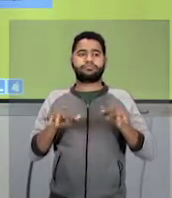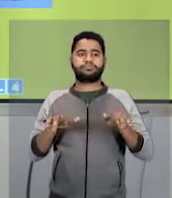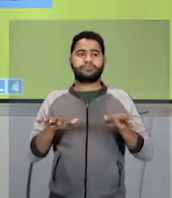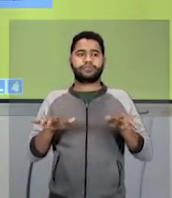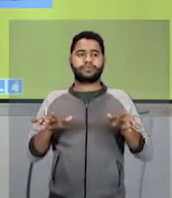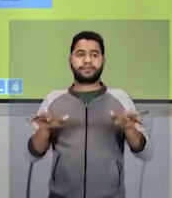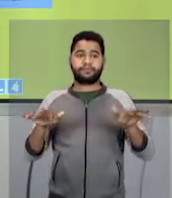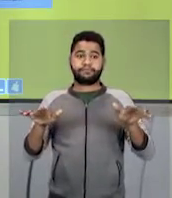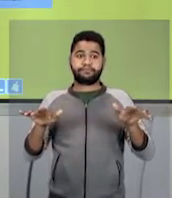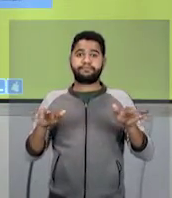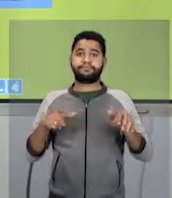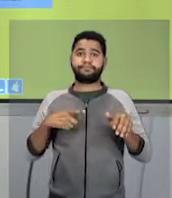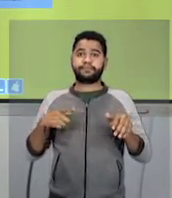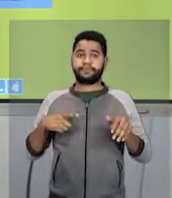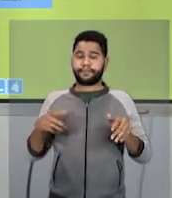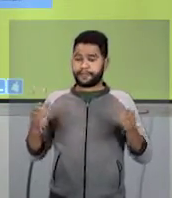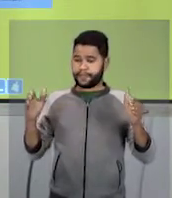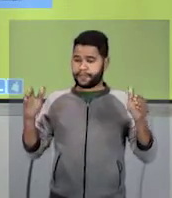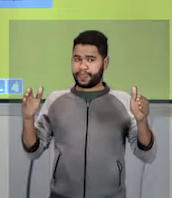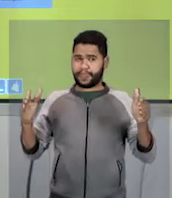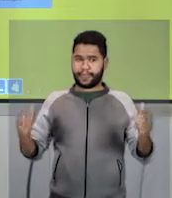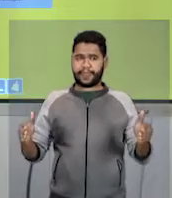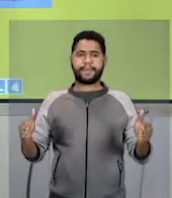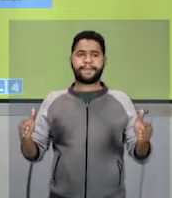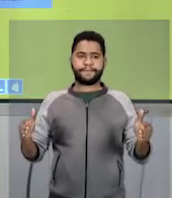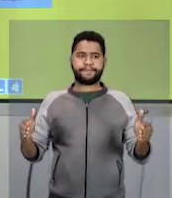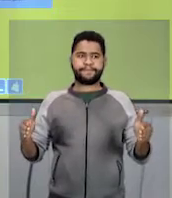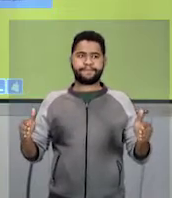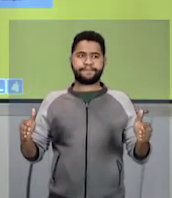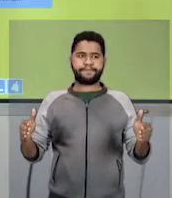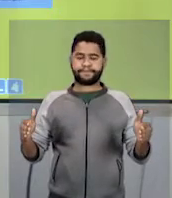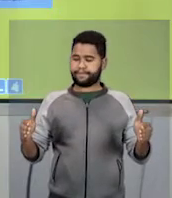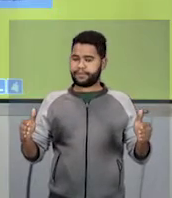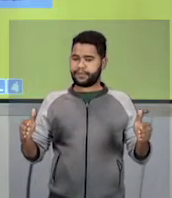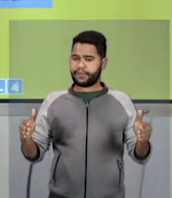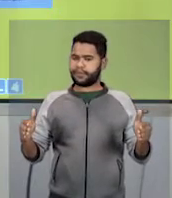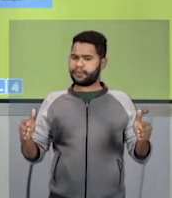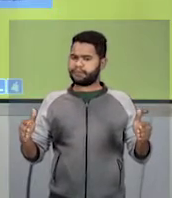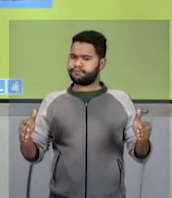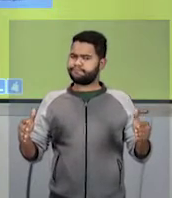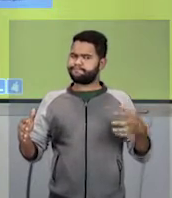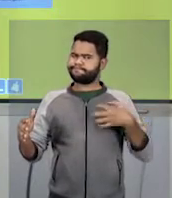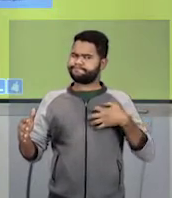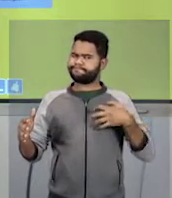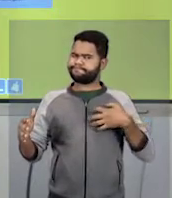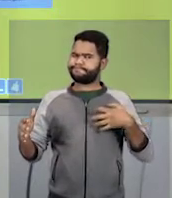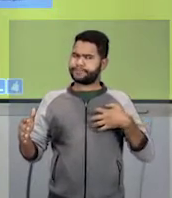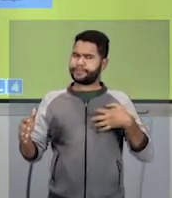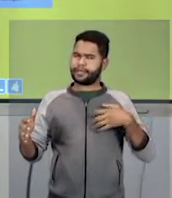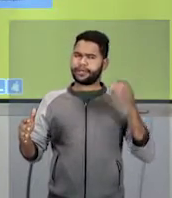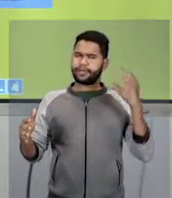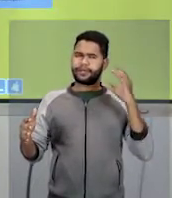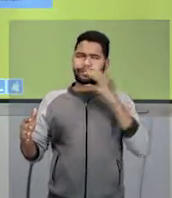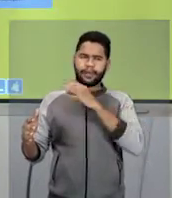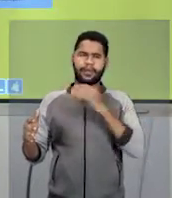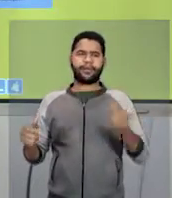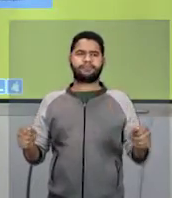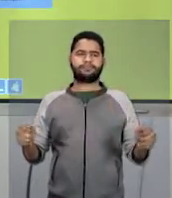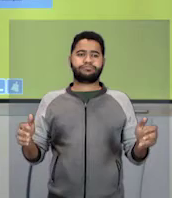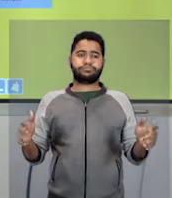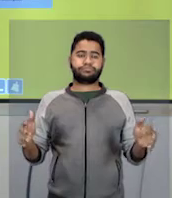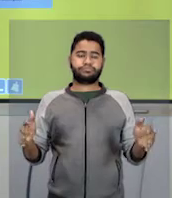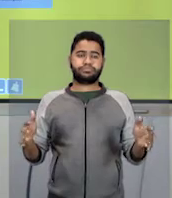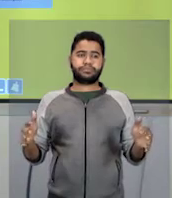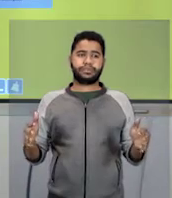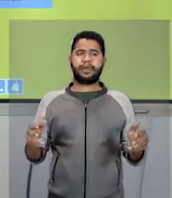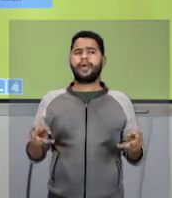você coloca as suas mãos ali em torno daquela panela, você consegue perceber a radiação.